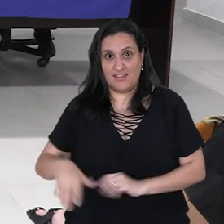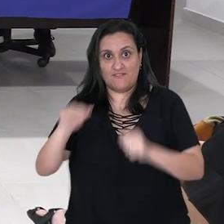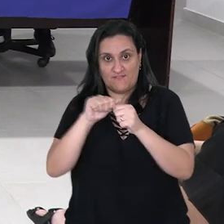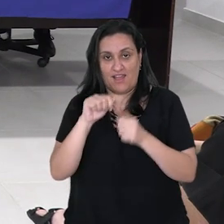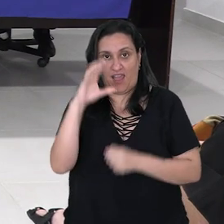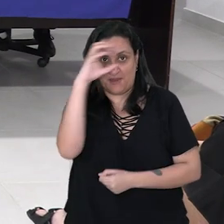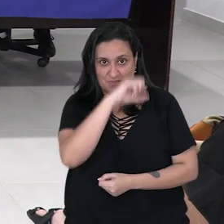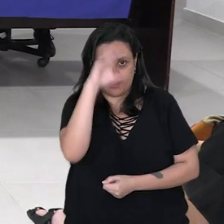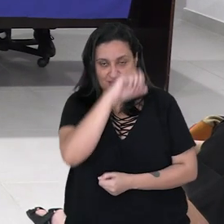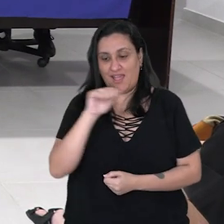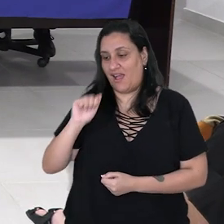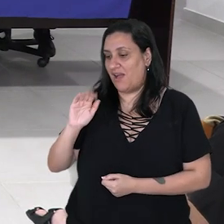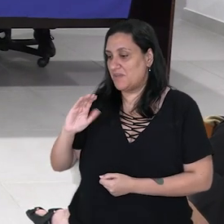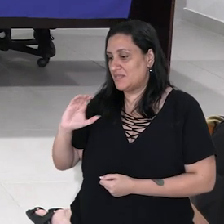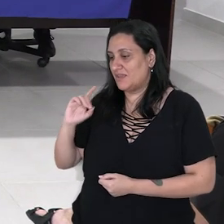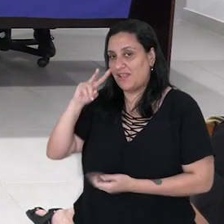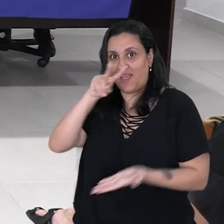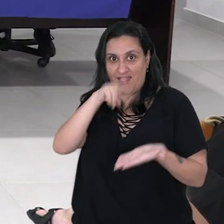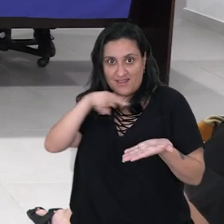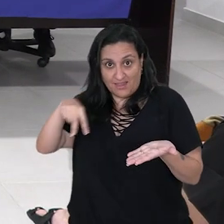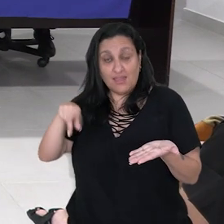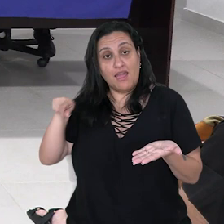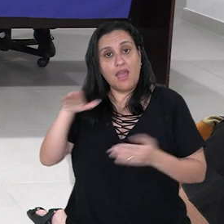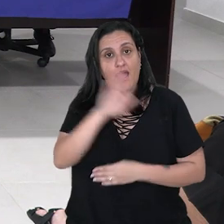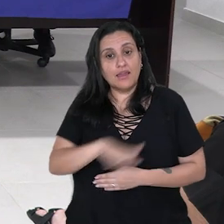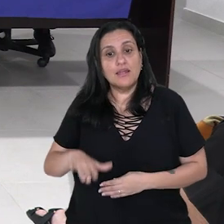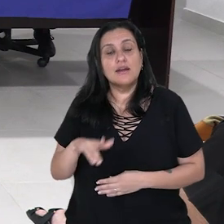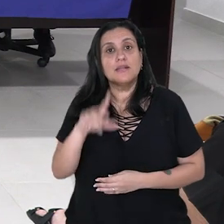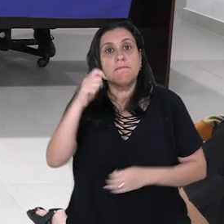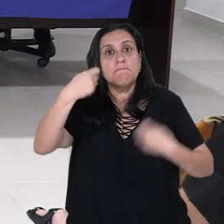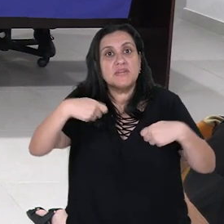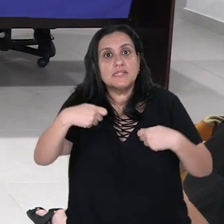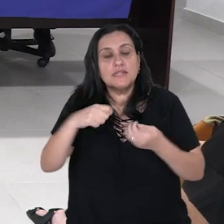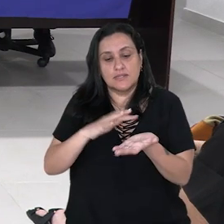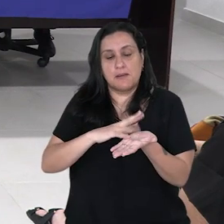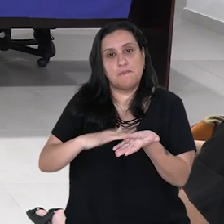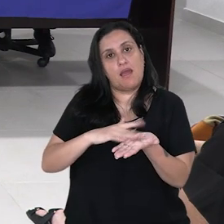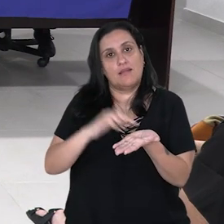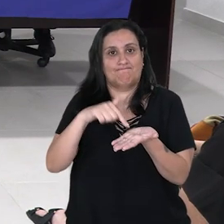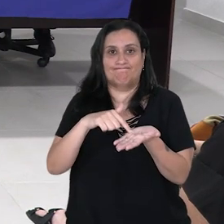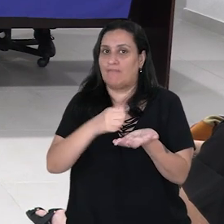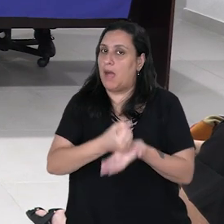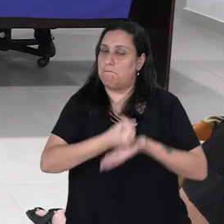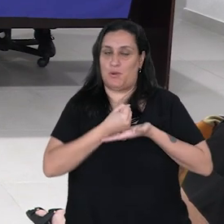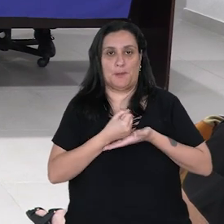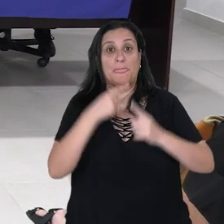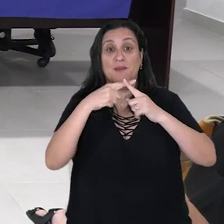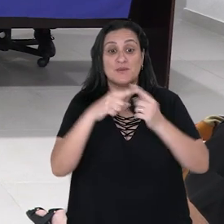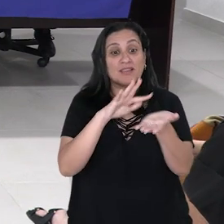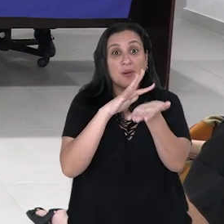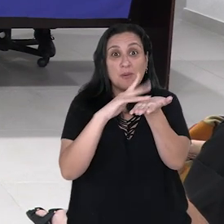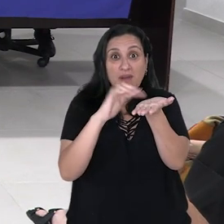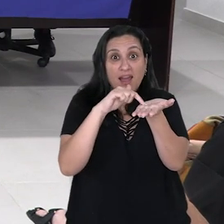alfabetizada, começar a aprender a ler, ela tem que ter o Braille, gente. Porque é através